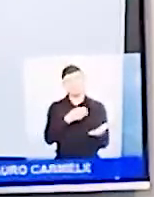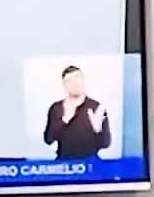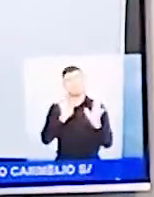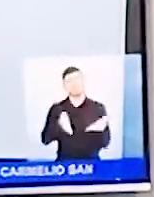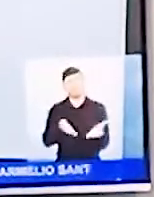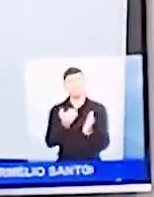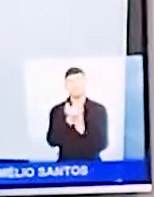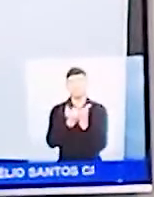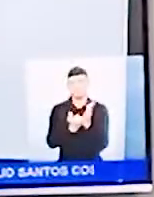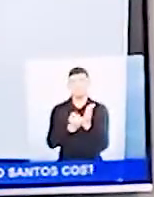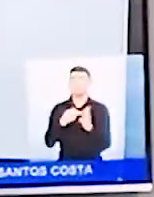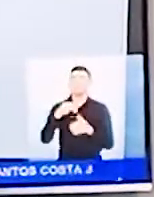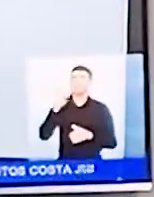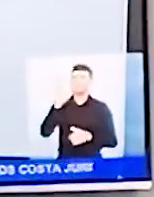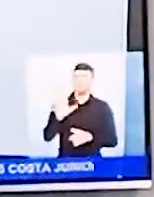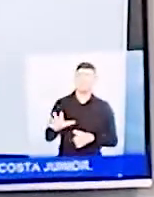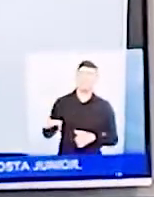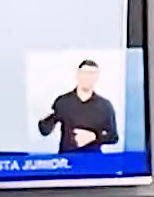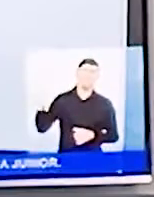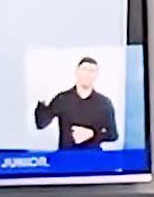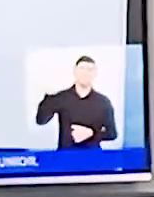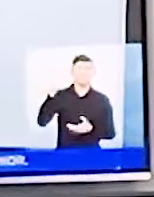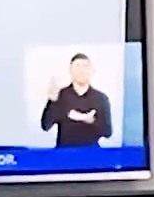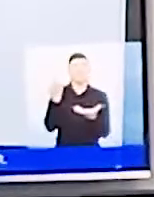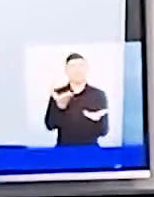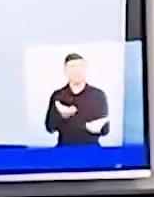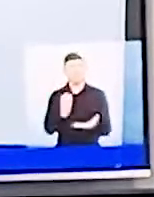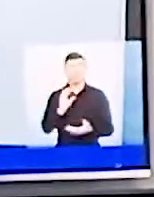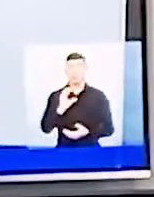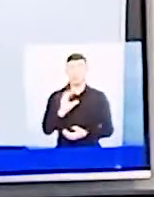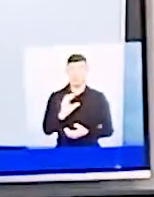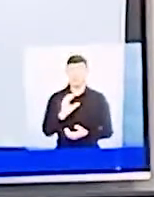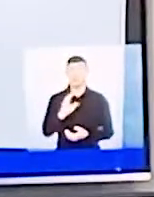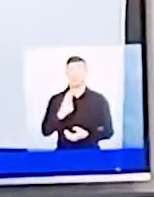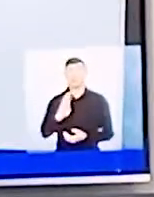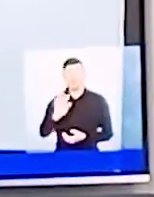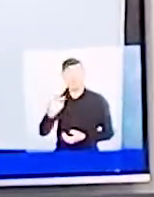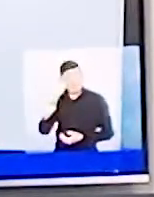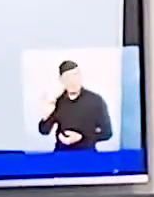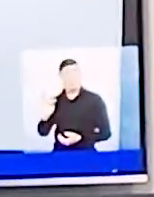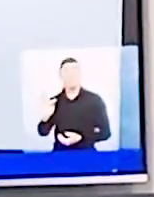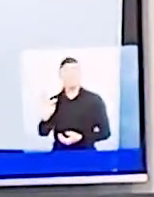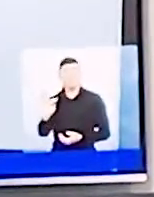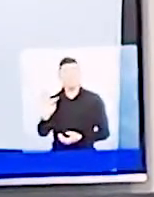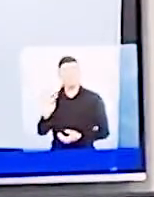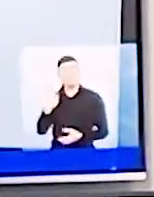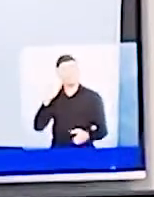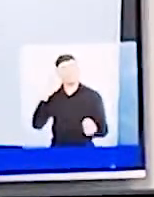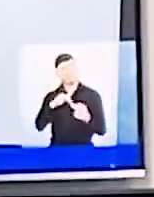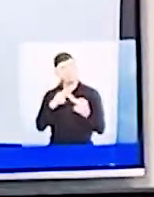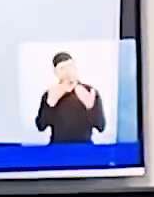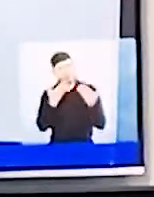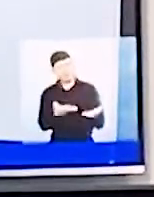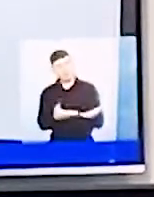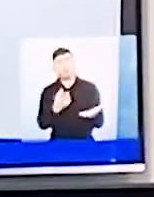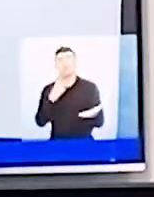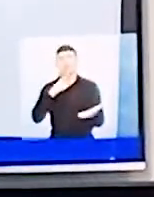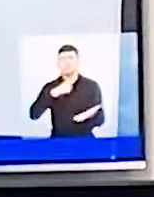nacionais e é referência para a CBFTV. Hoje ela está consolidada e estabelecida no